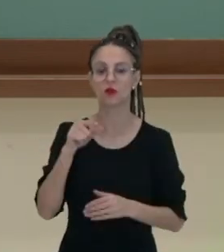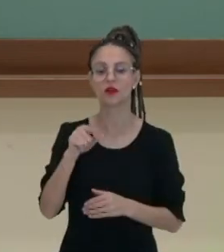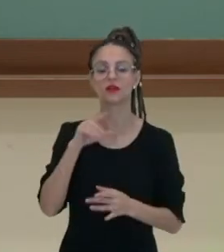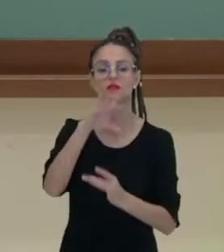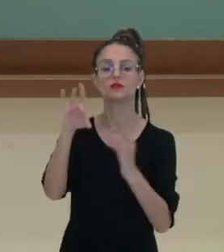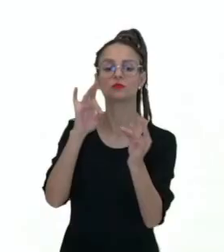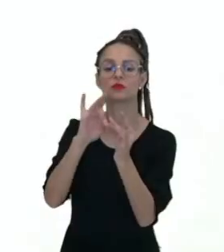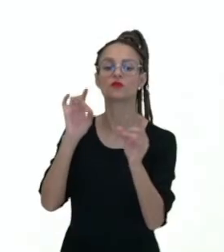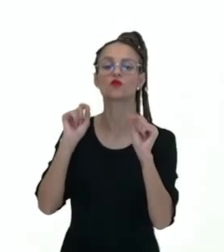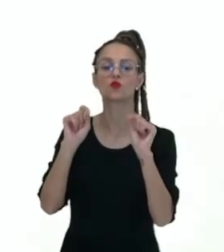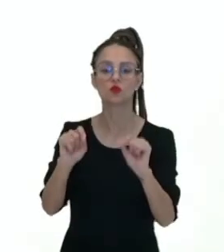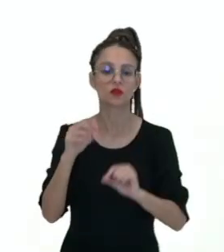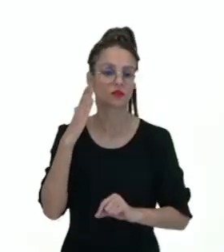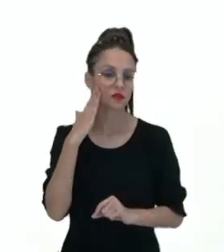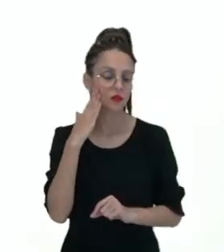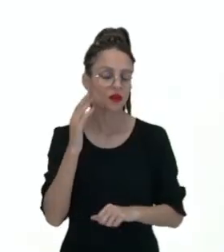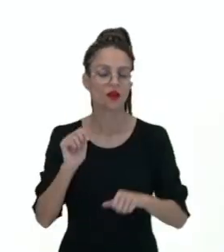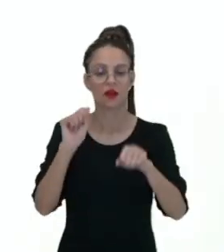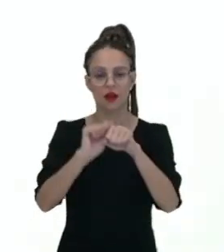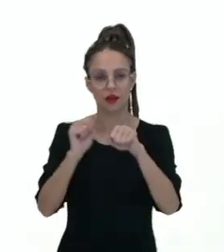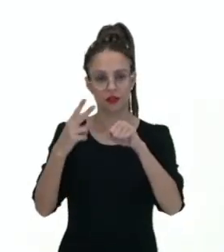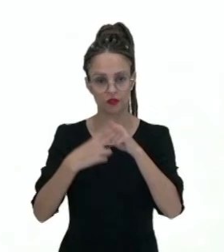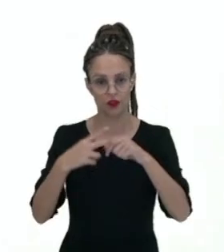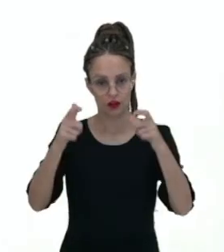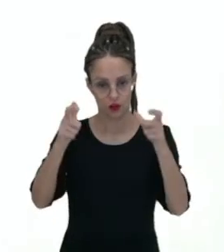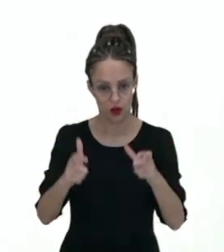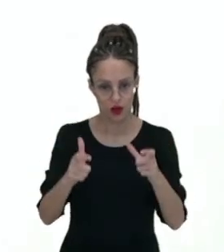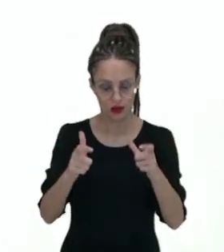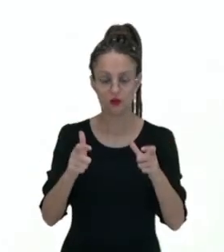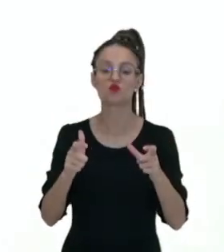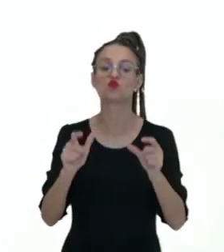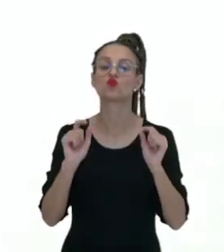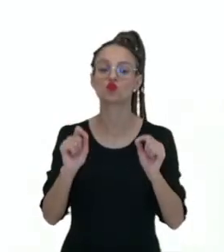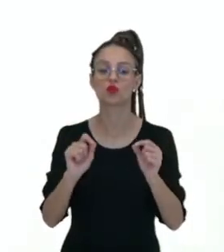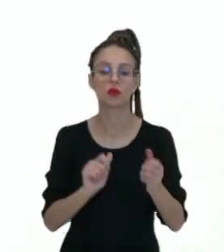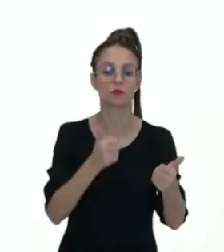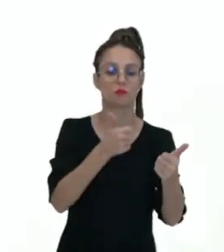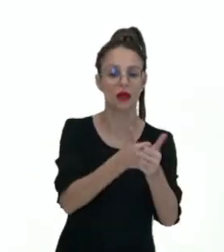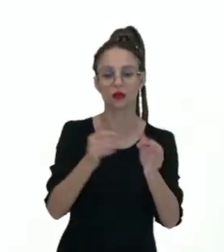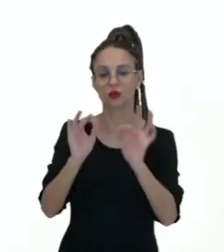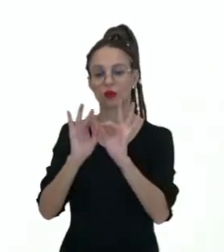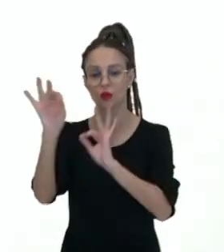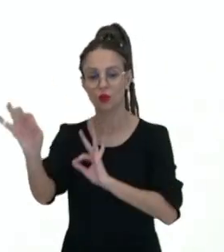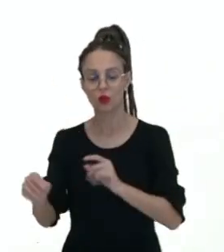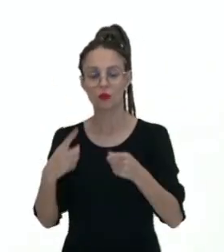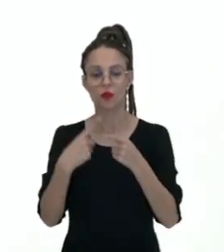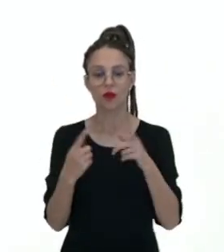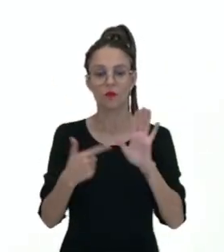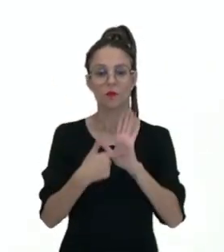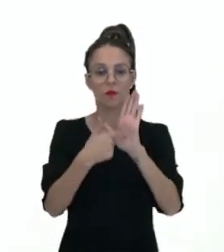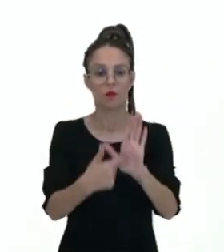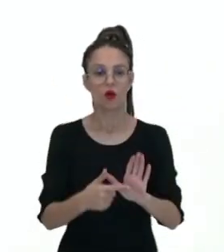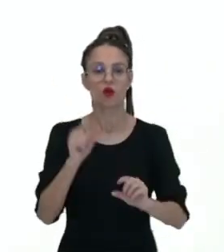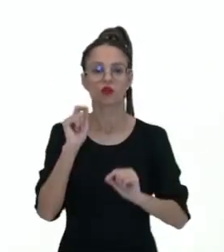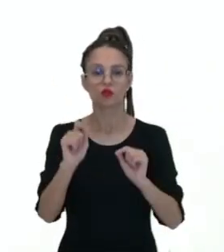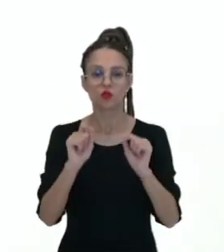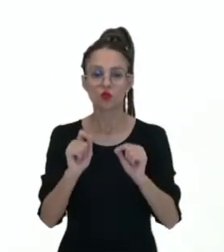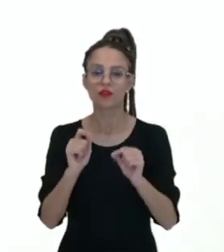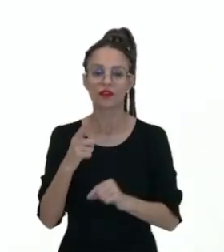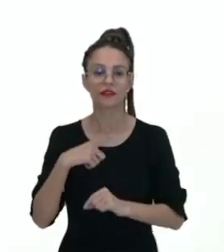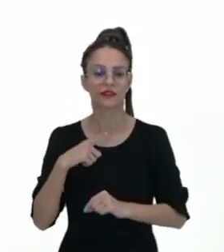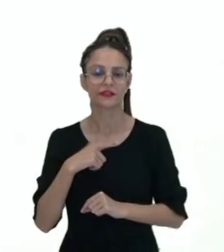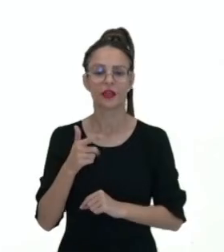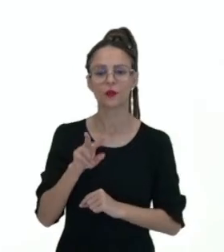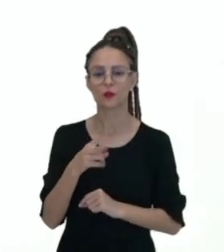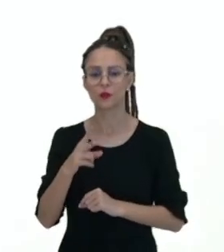saber o quê? Sobre os advérbios do lugar perto e longe, porque eles revelam a ambiguidade do estado